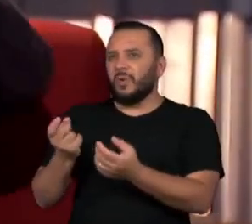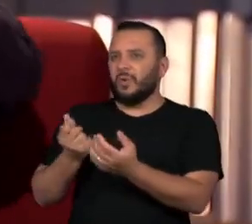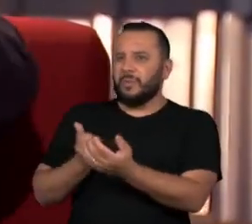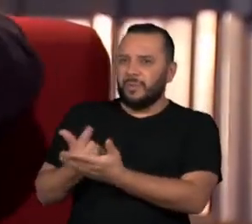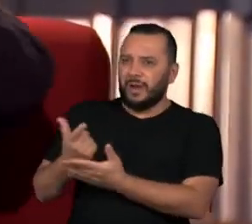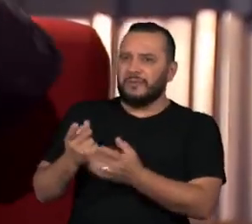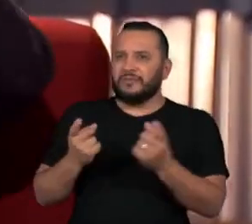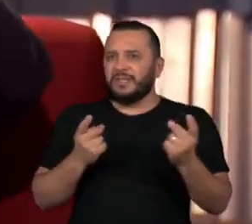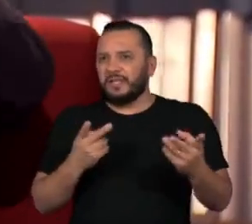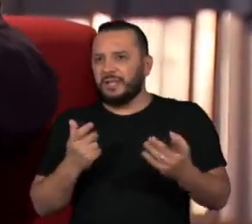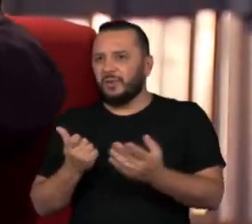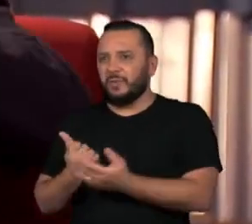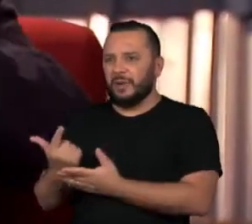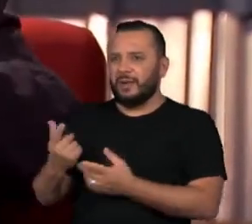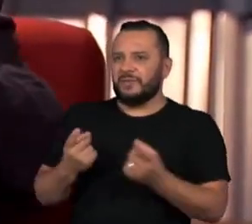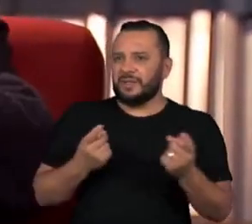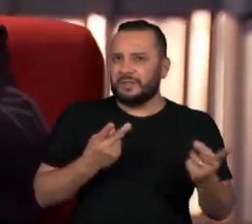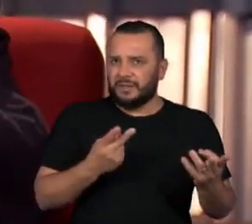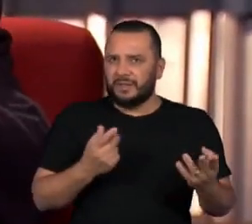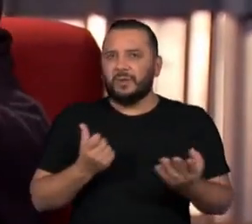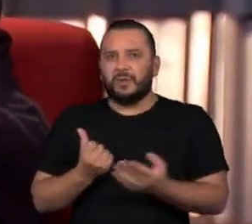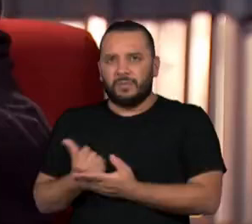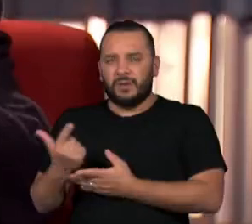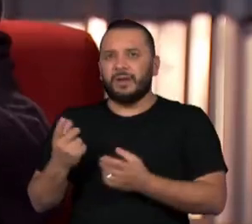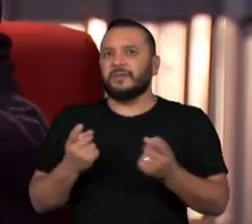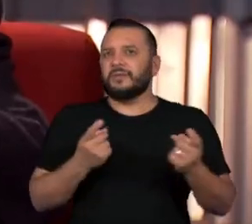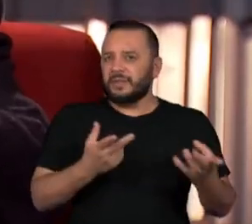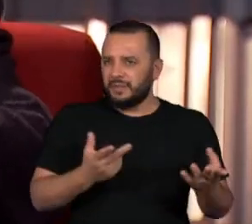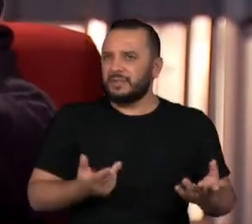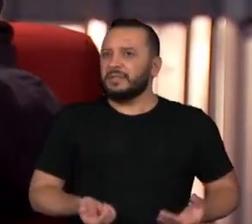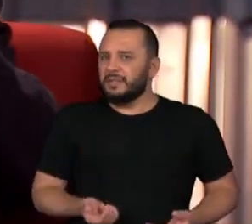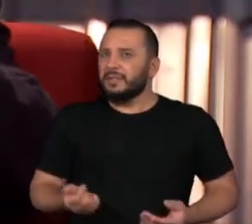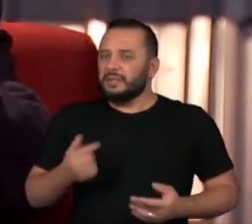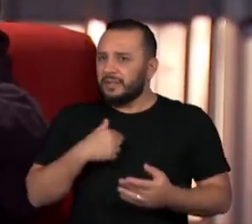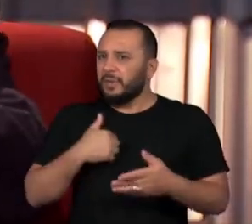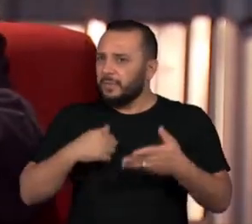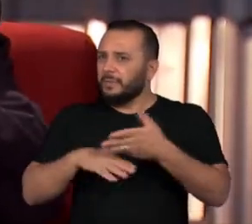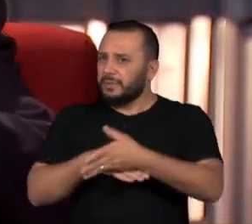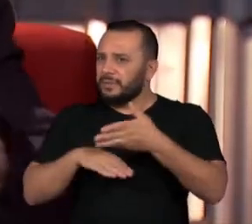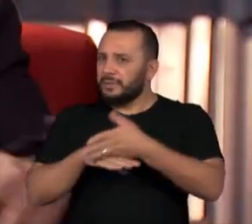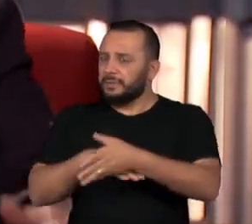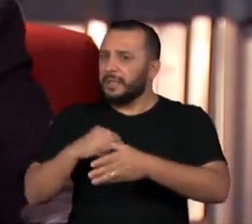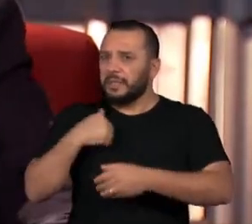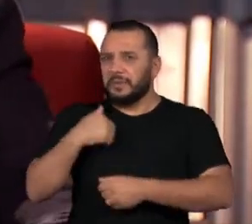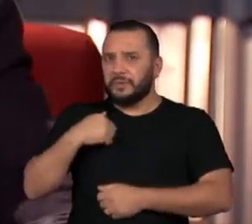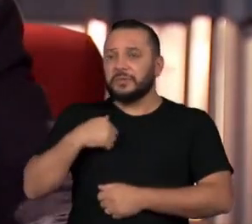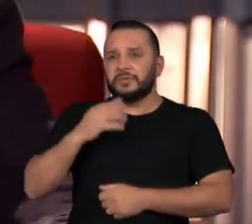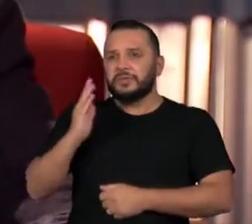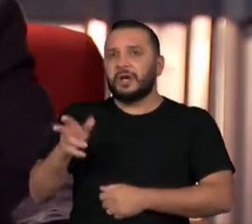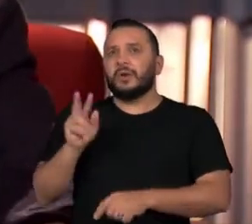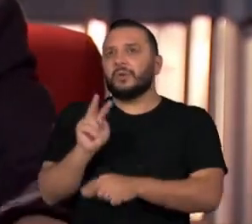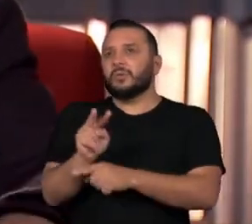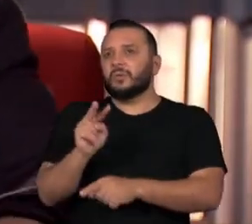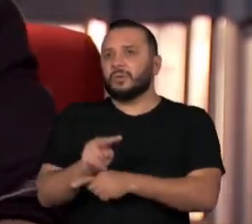vender comprar vender comprar foi eu que fiz parte disso algum tempo para poder botar cinco filhos na universidade